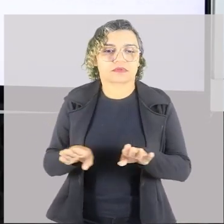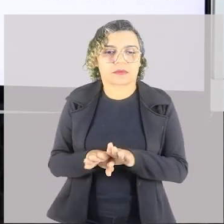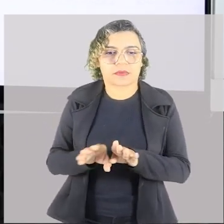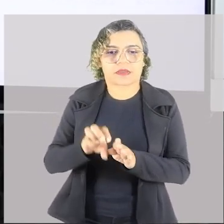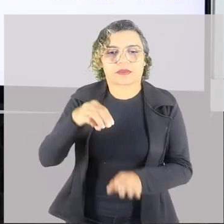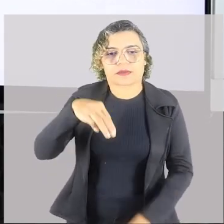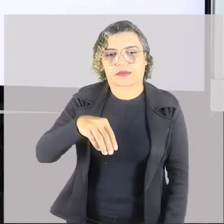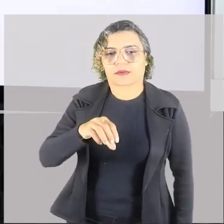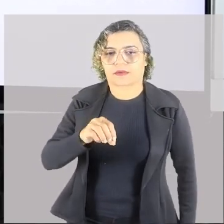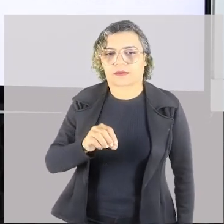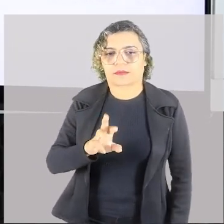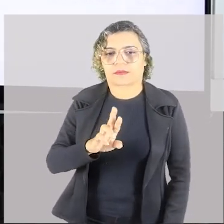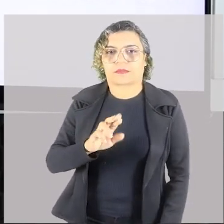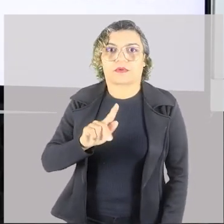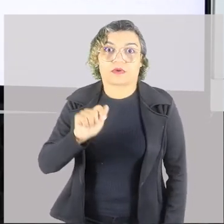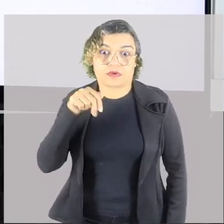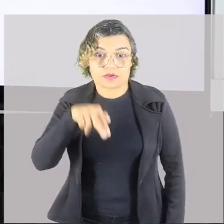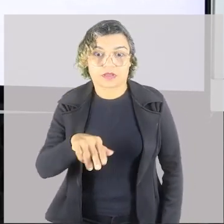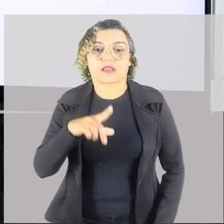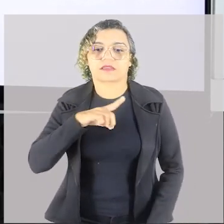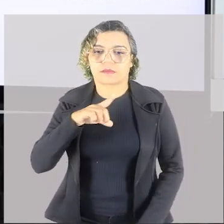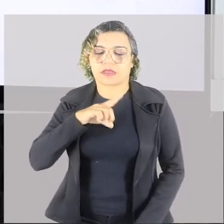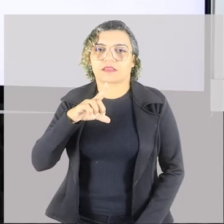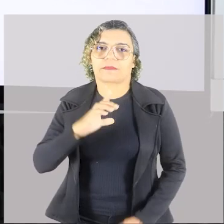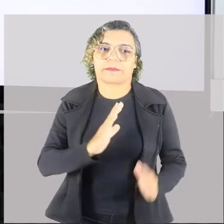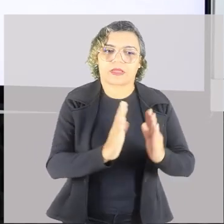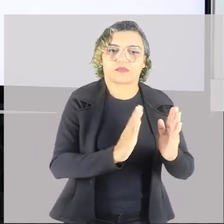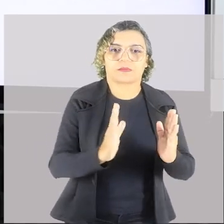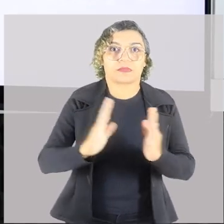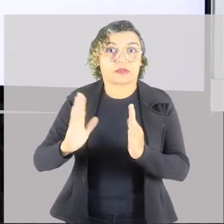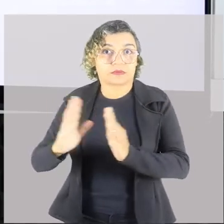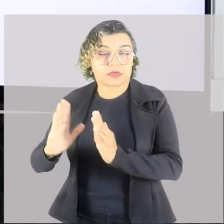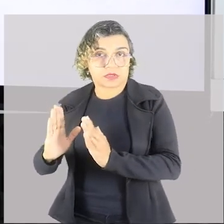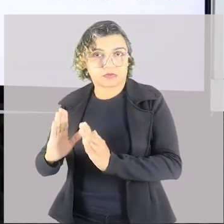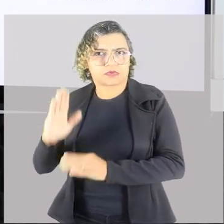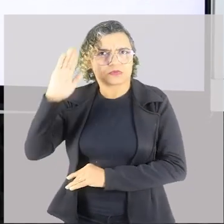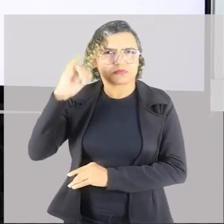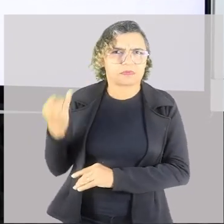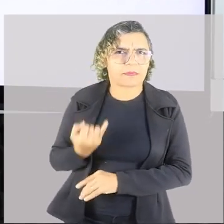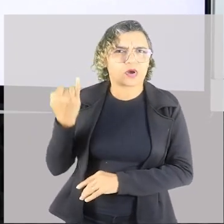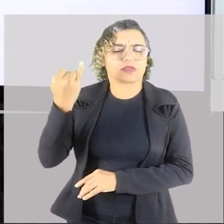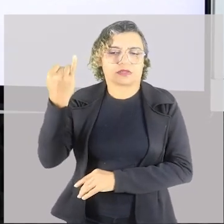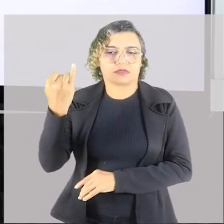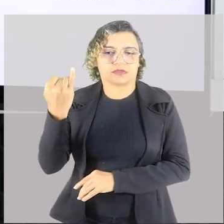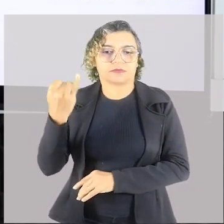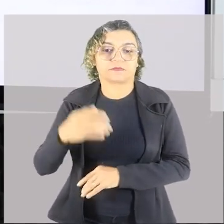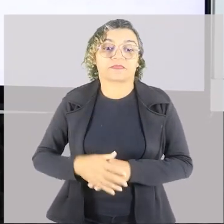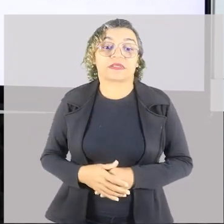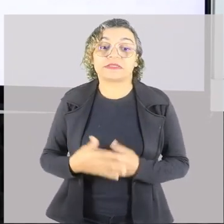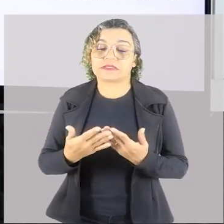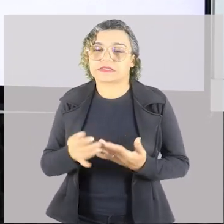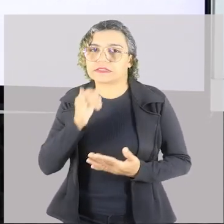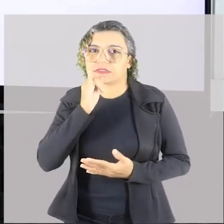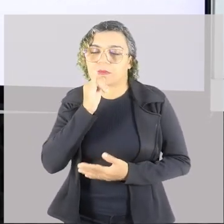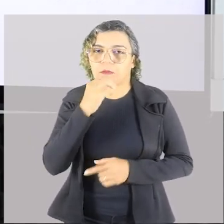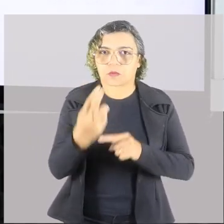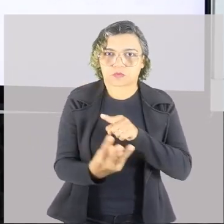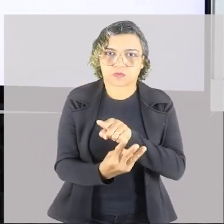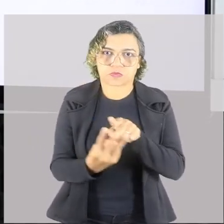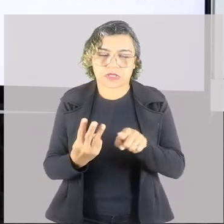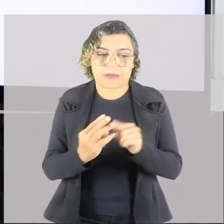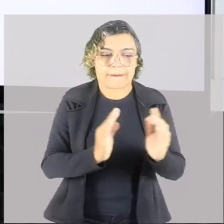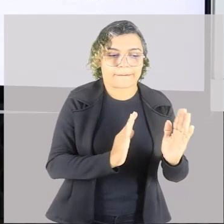ideias, designou 3 grandes períodos étnicos da humanidade. Então, segundo ele, existiu 3 momentos